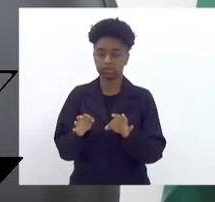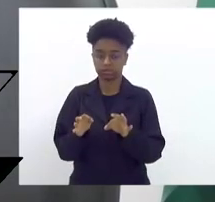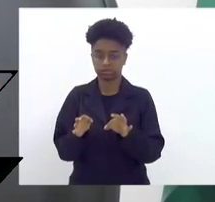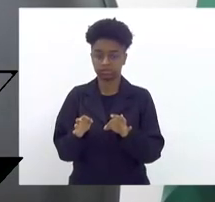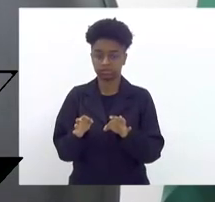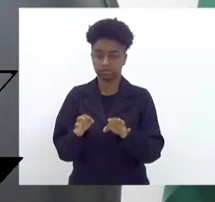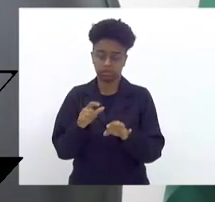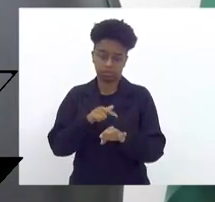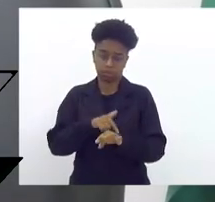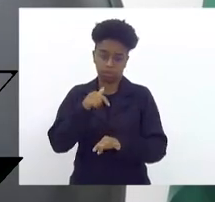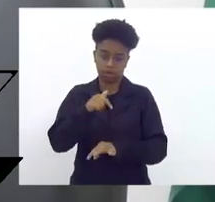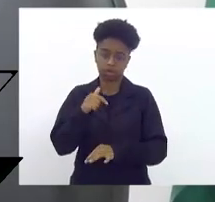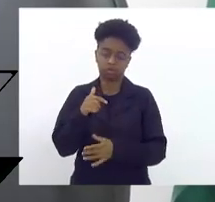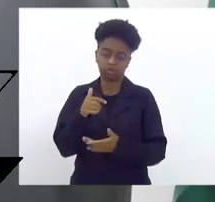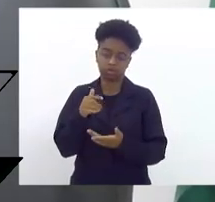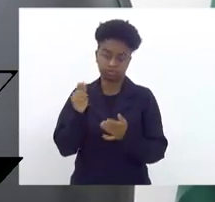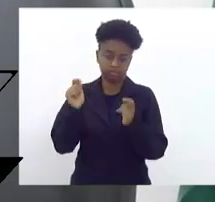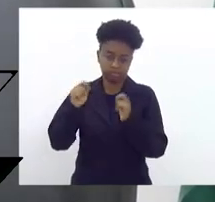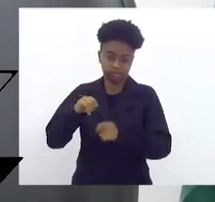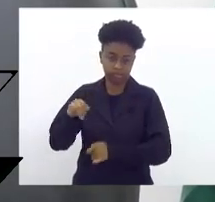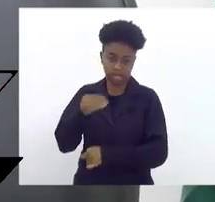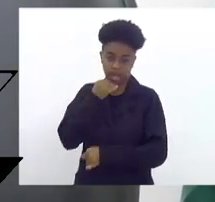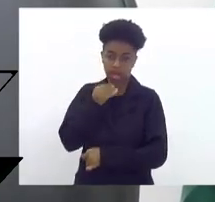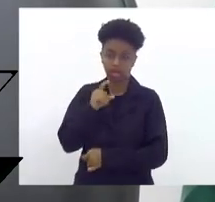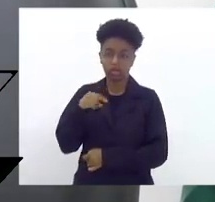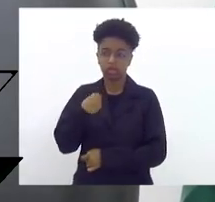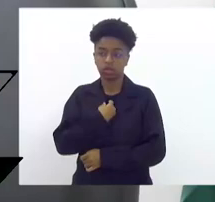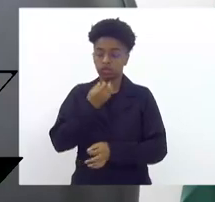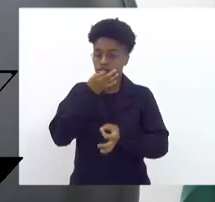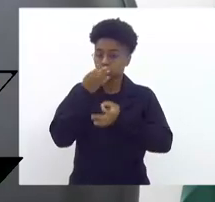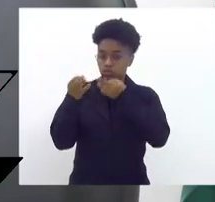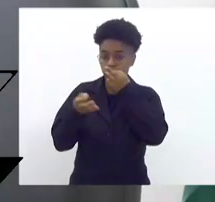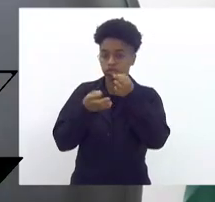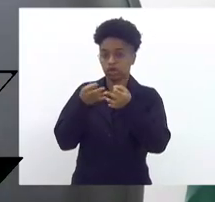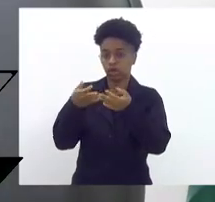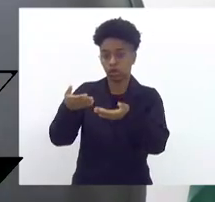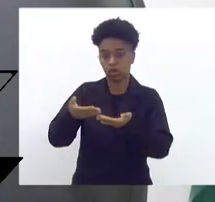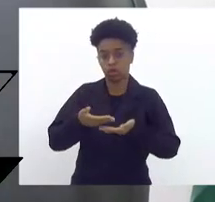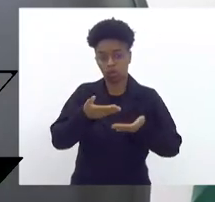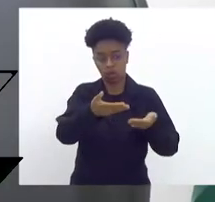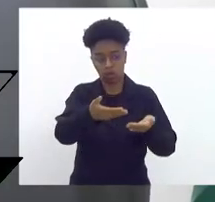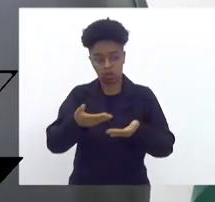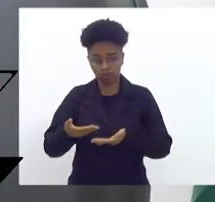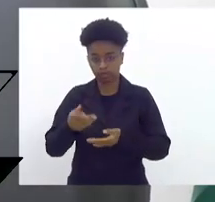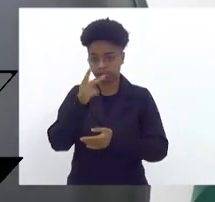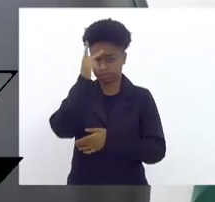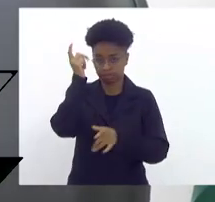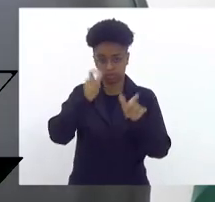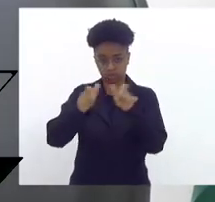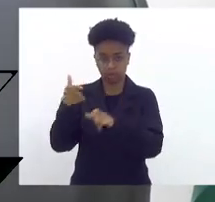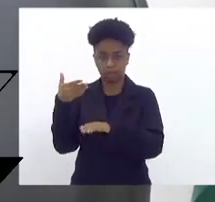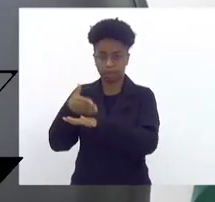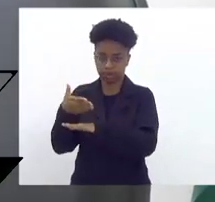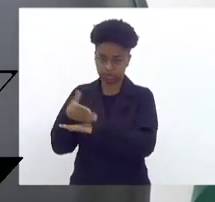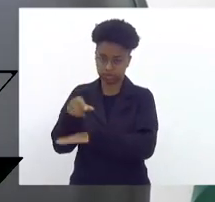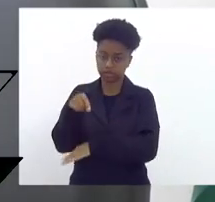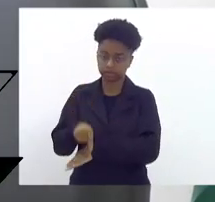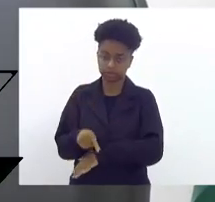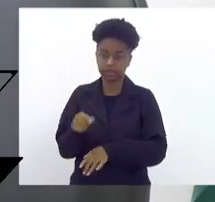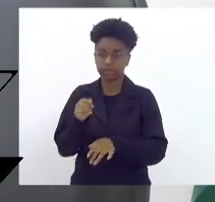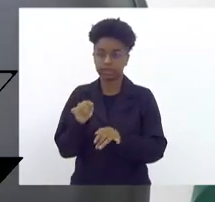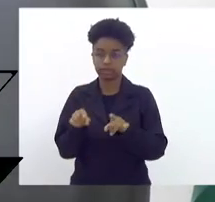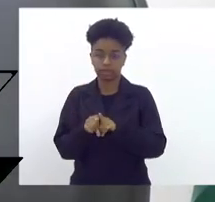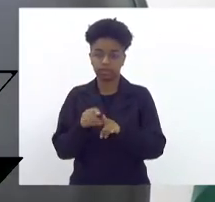propício a gente vai sugerir o convite dessas testemunhas para participar aqui da CPI o caso